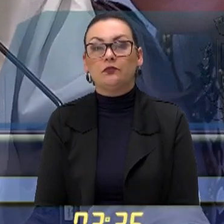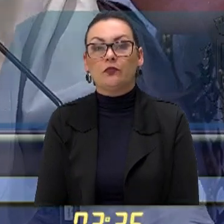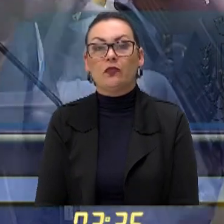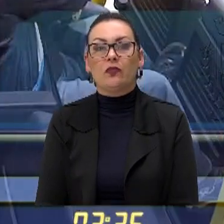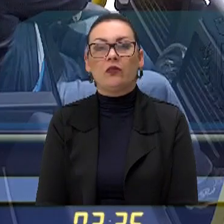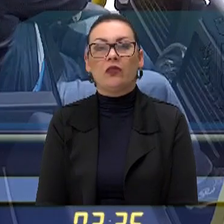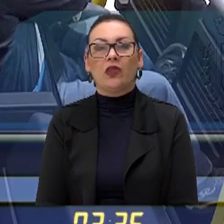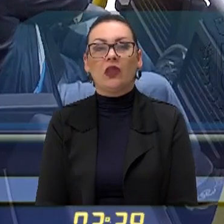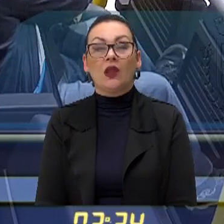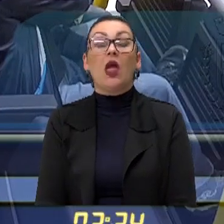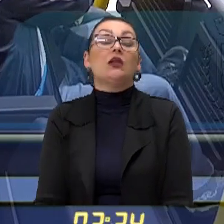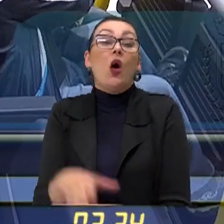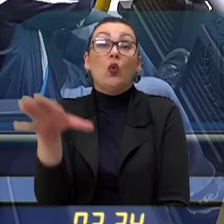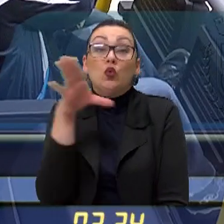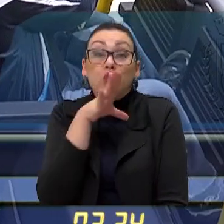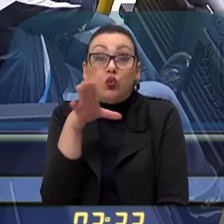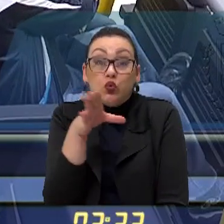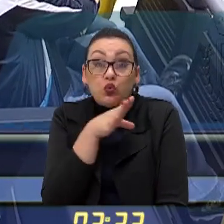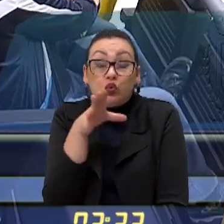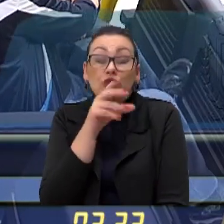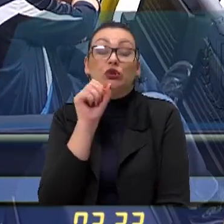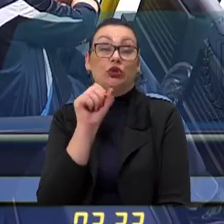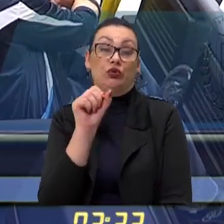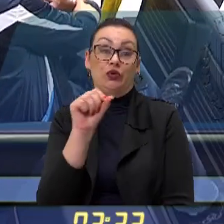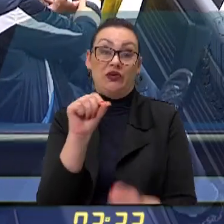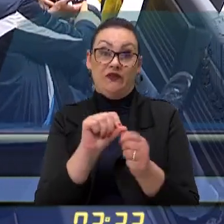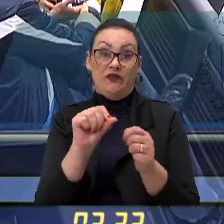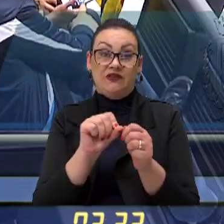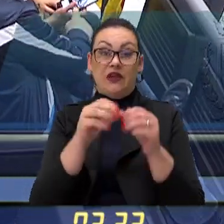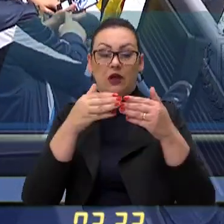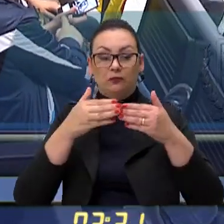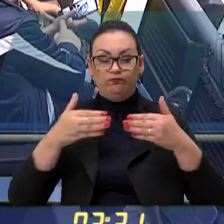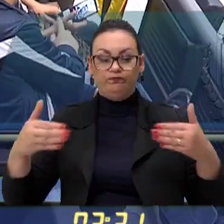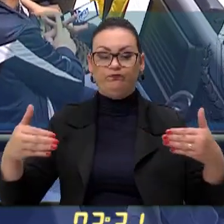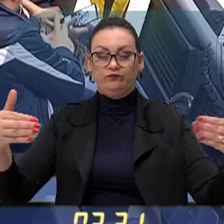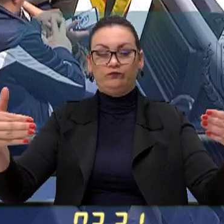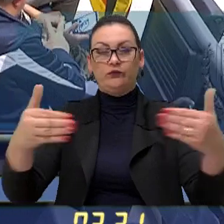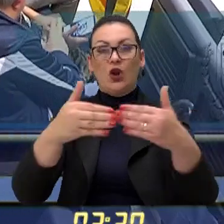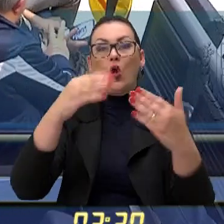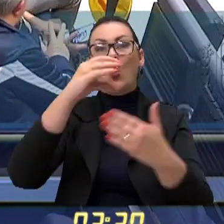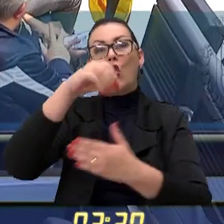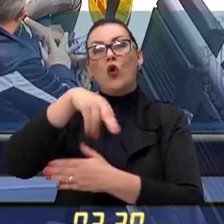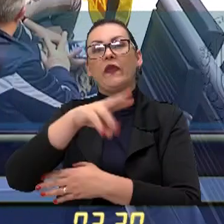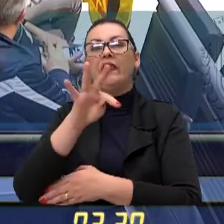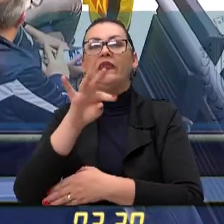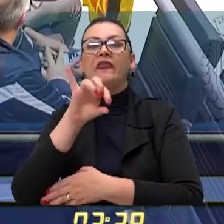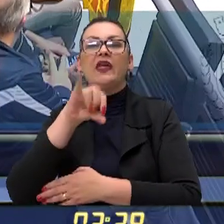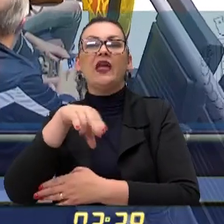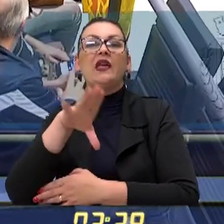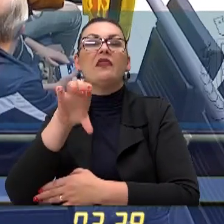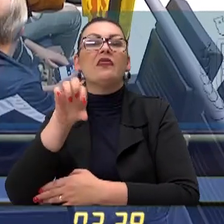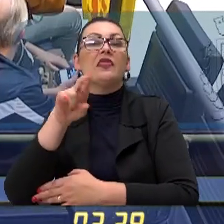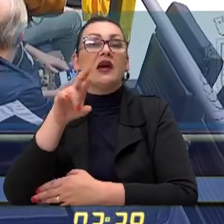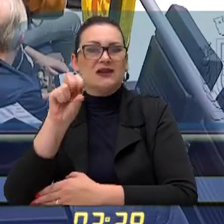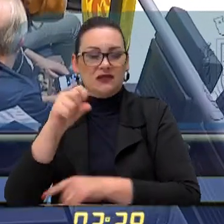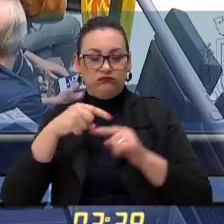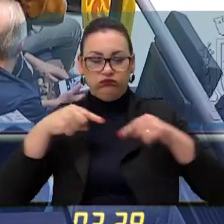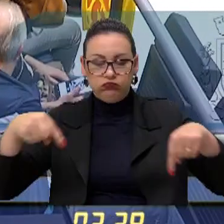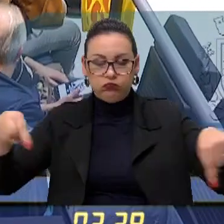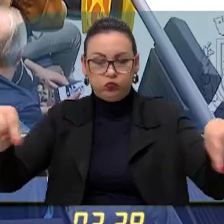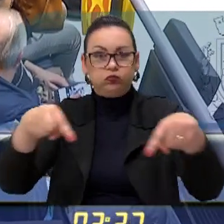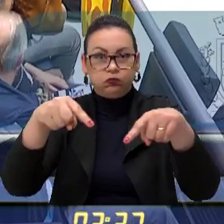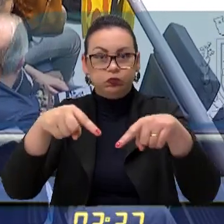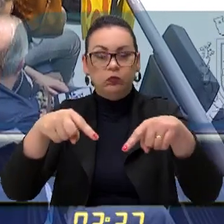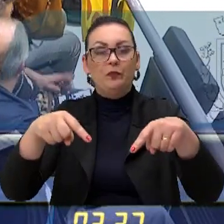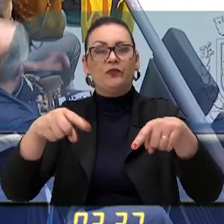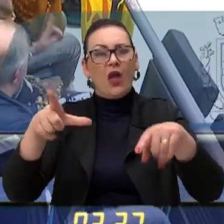E de forma emergencial, então, foram colocados containers lá na José Mânica. E nós estivemos